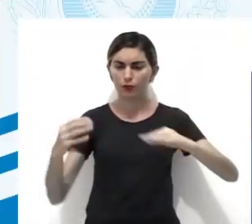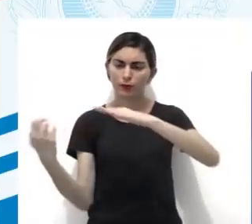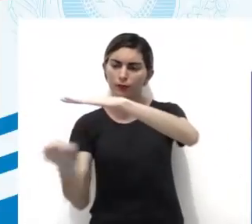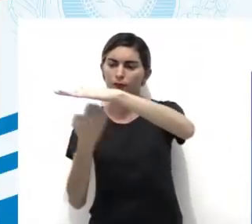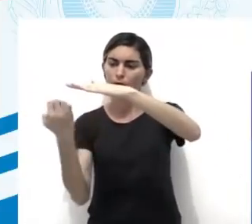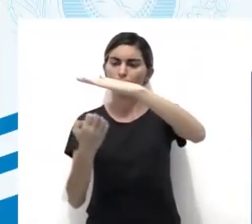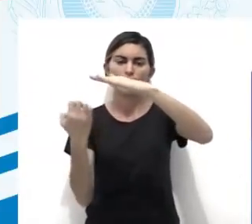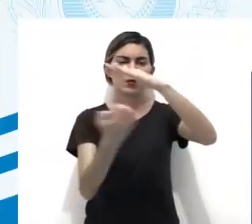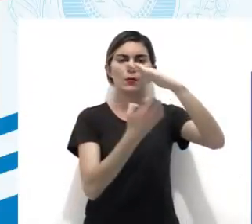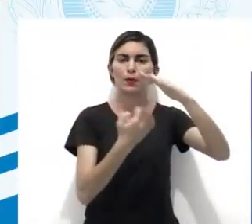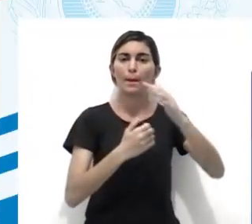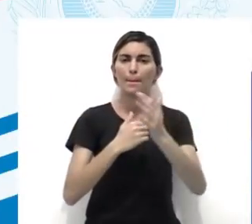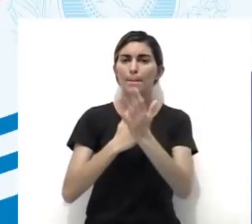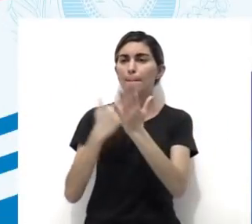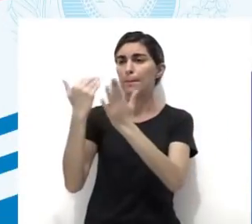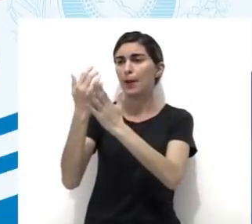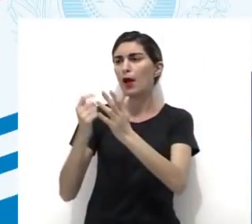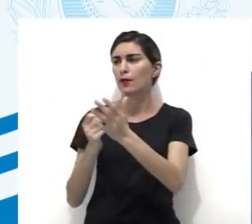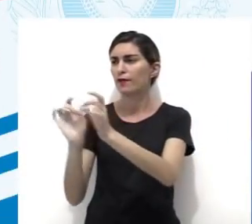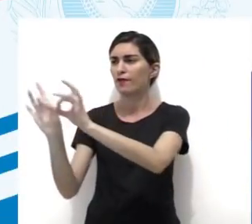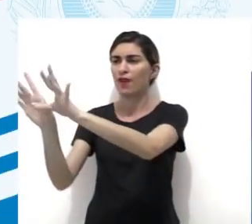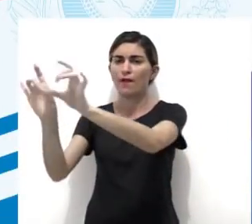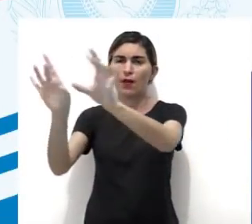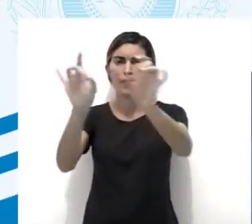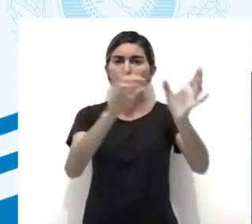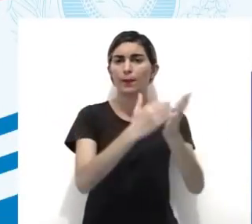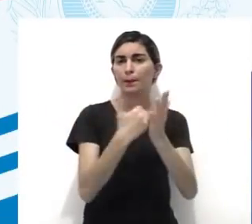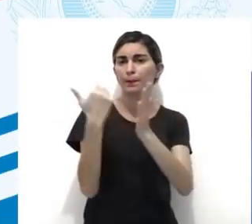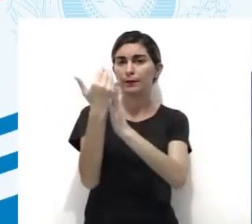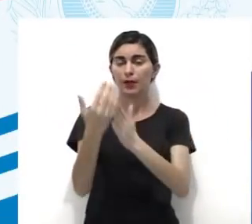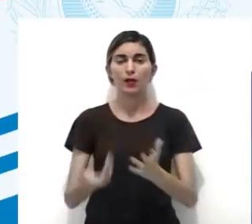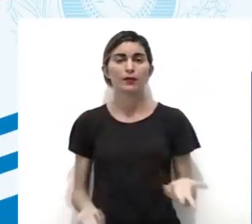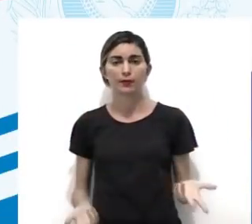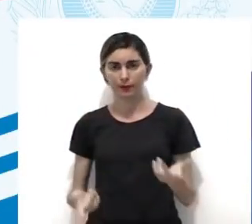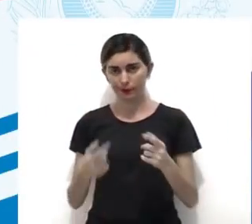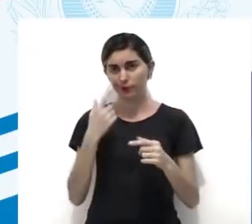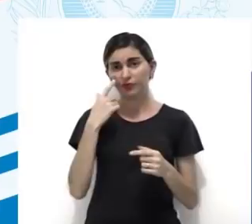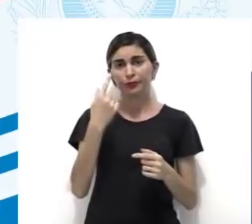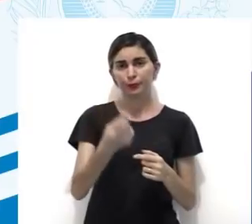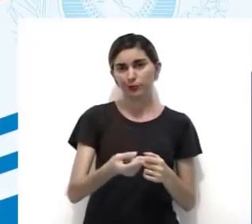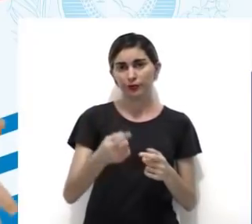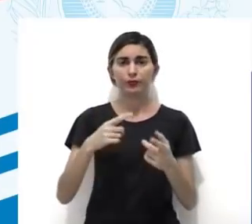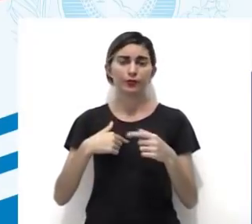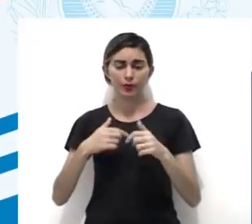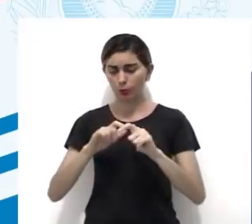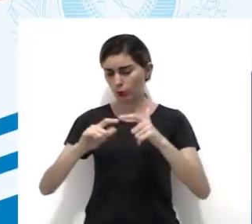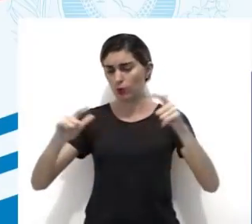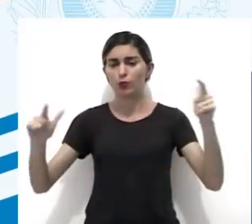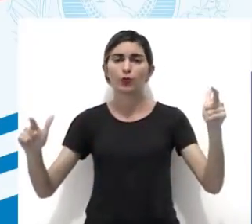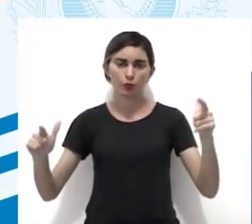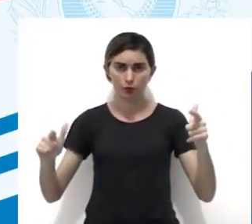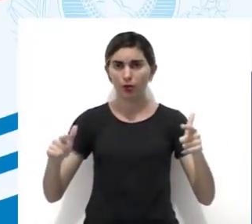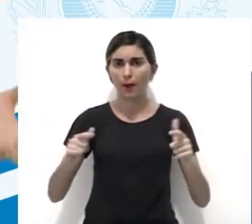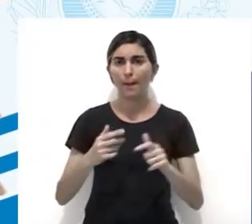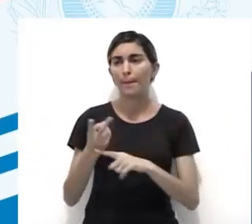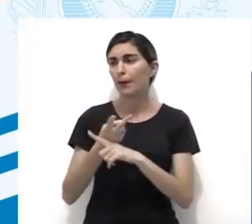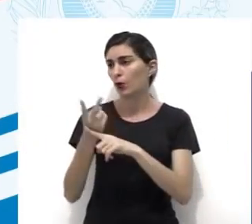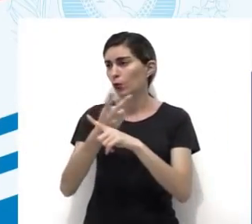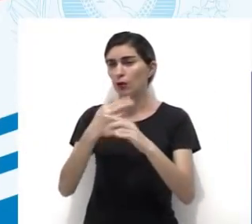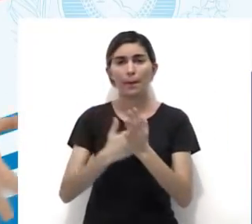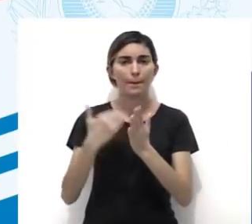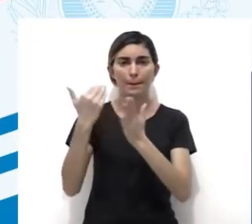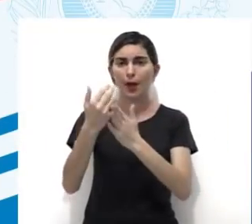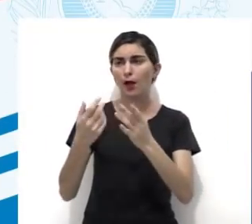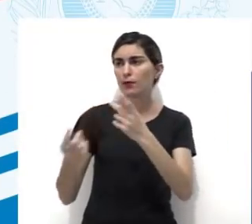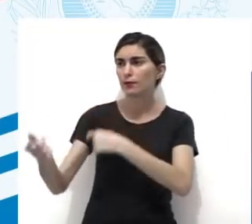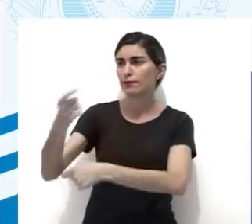mais consumidores. Então é nesse momento que o excedente de produção ele vai se expandir mais ainda, porque ele vai buscar mais mercados e